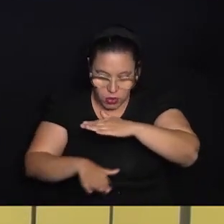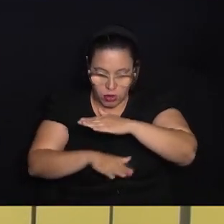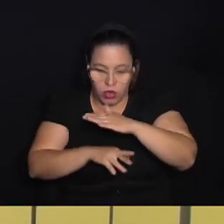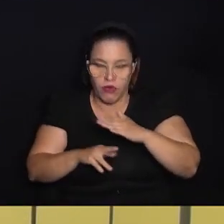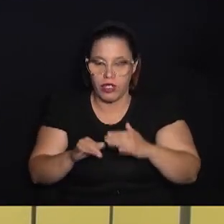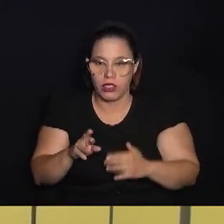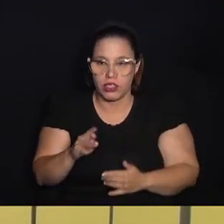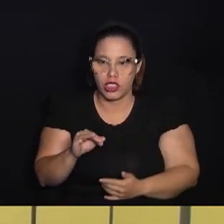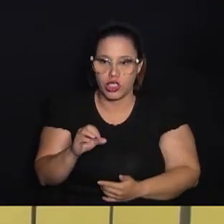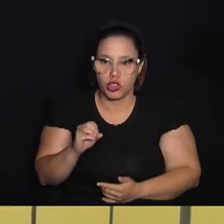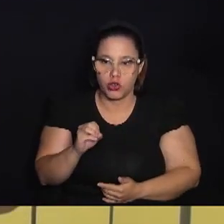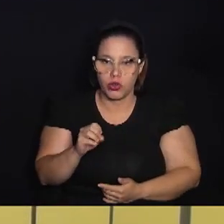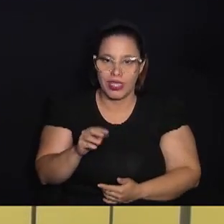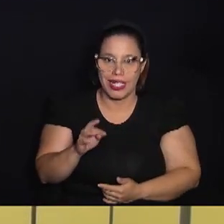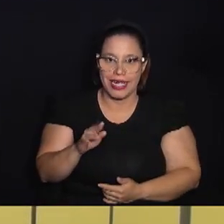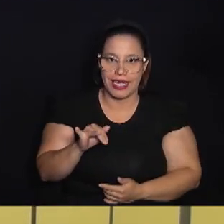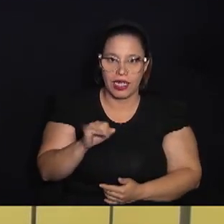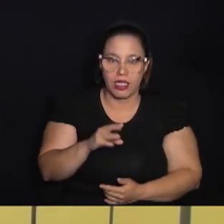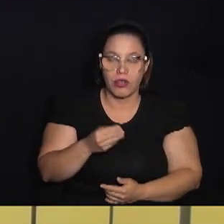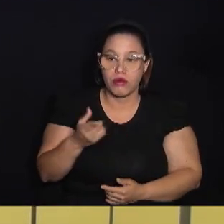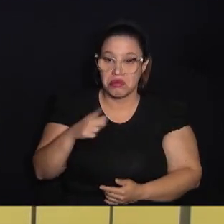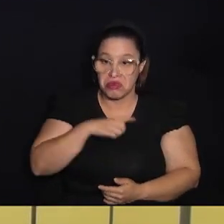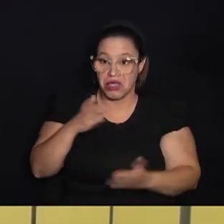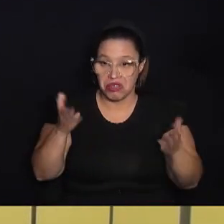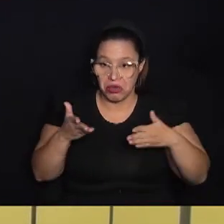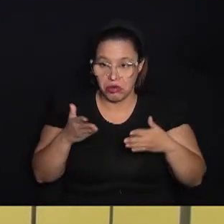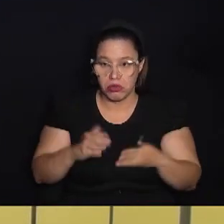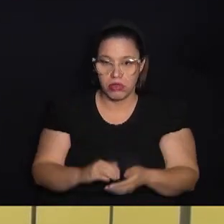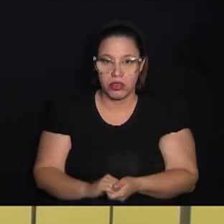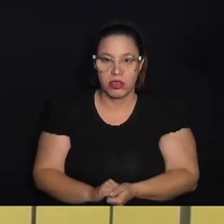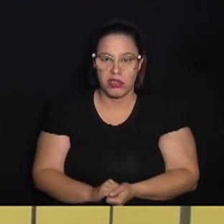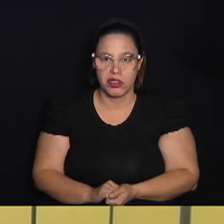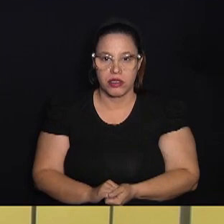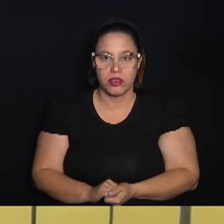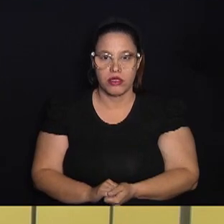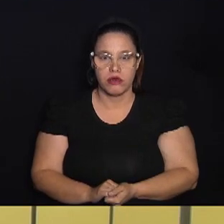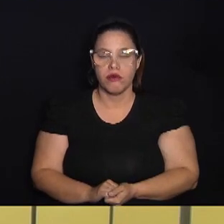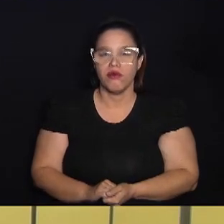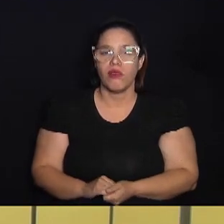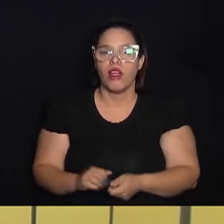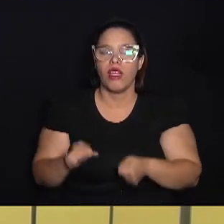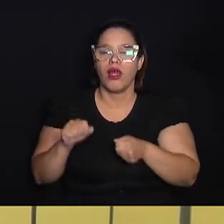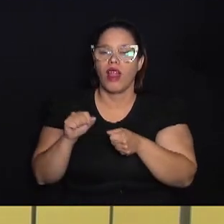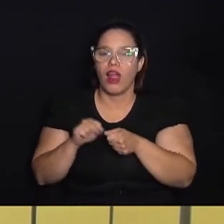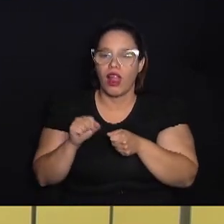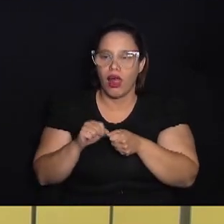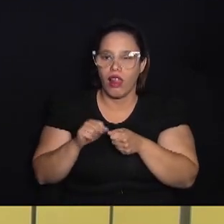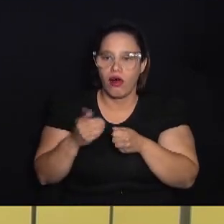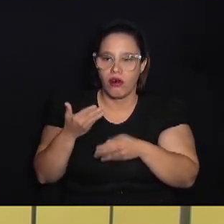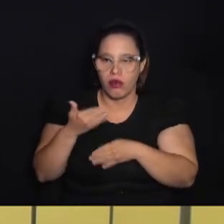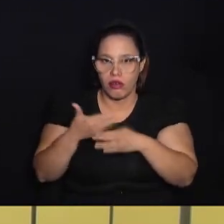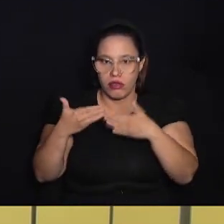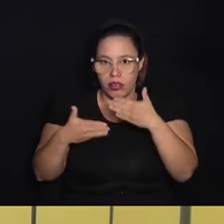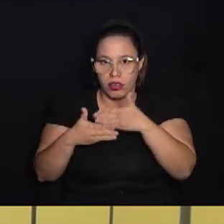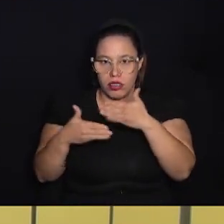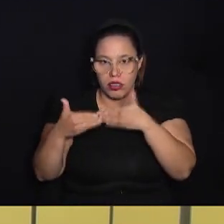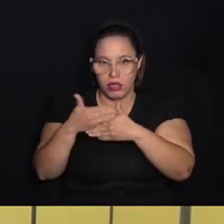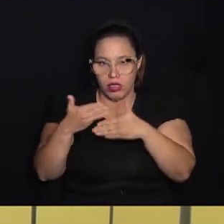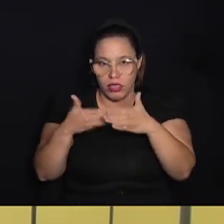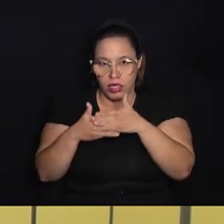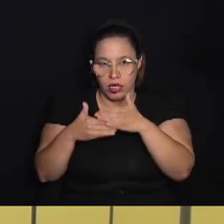né parte tem um Rio mesmo até hoje E aí Dizem que quando estavam fazendo essa parte da das bênçãos